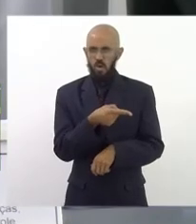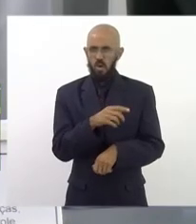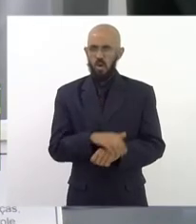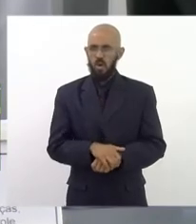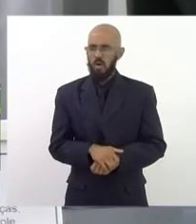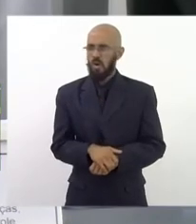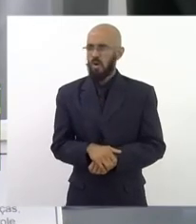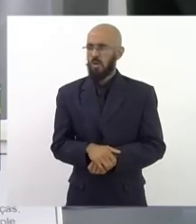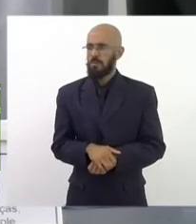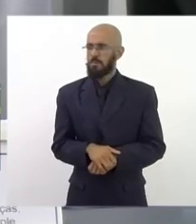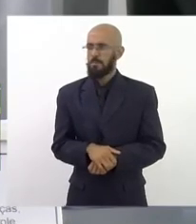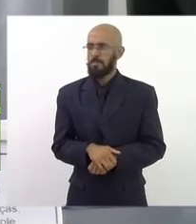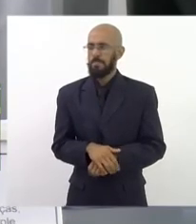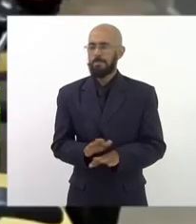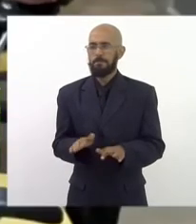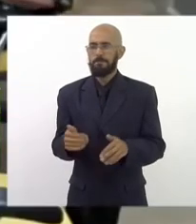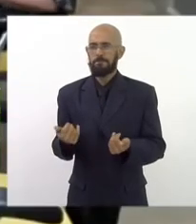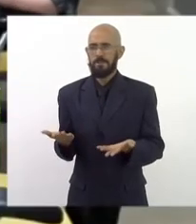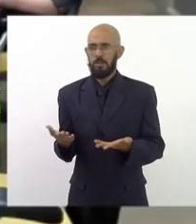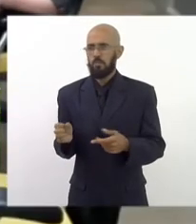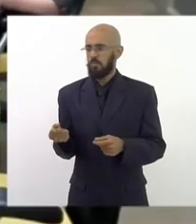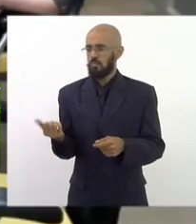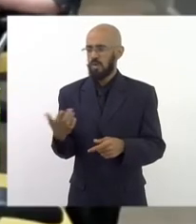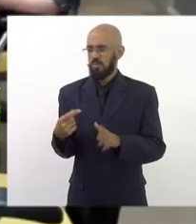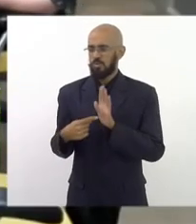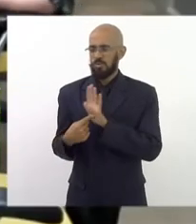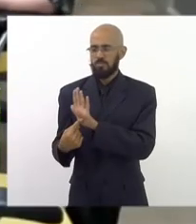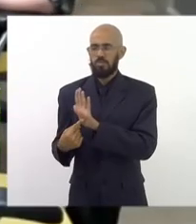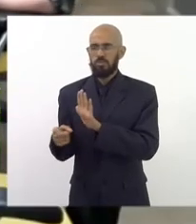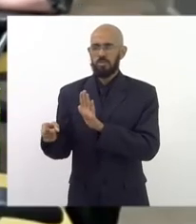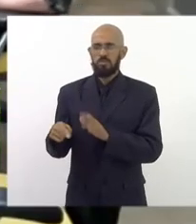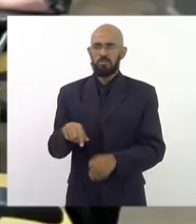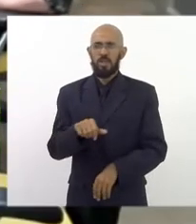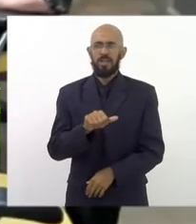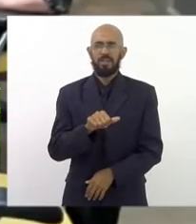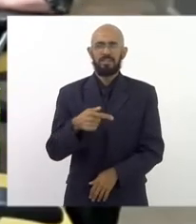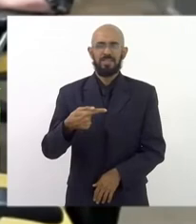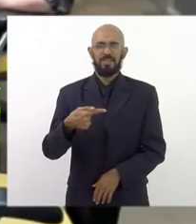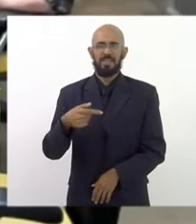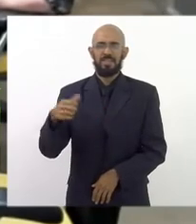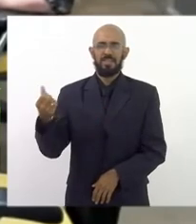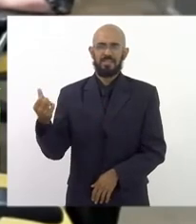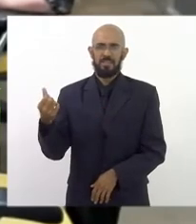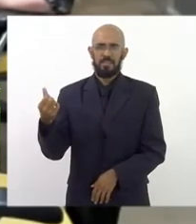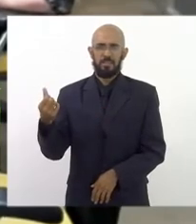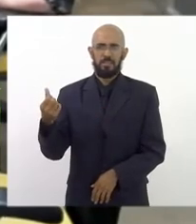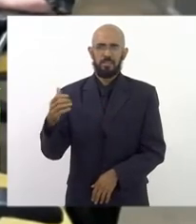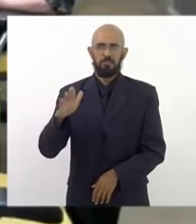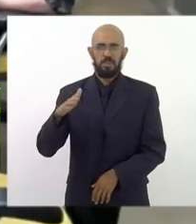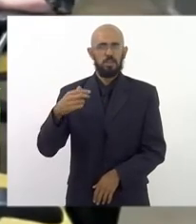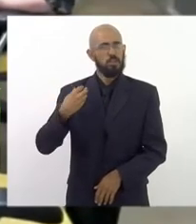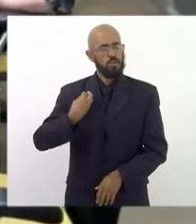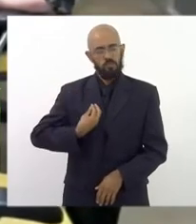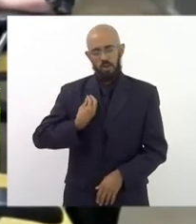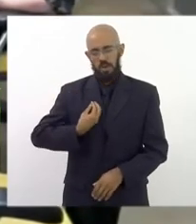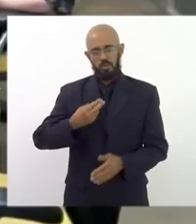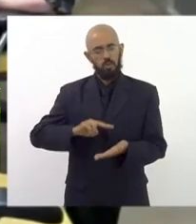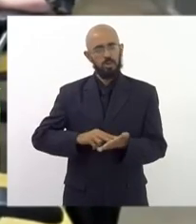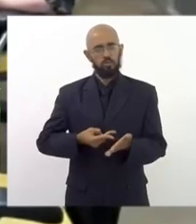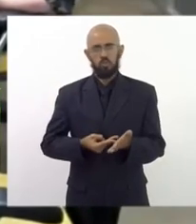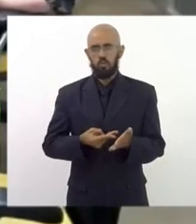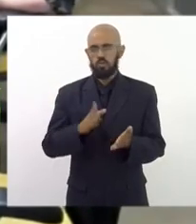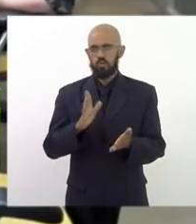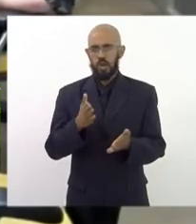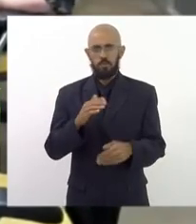Era. Não, quando a gente apresentou o regime era 176 e ela já foi atualizada. Ok.